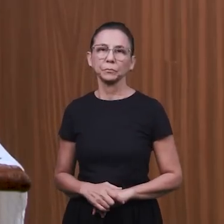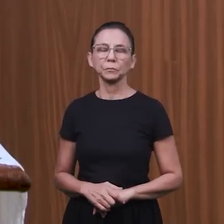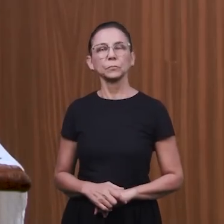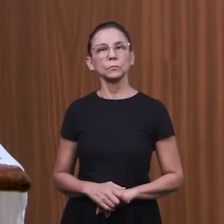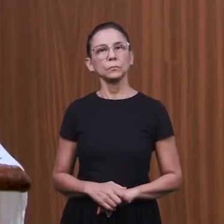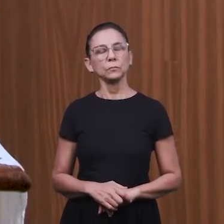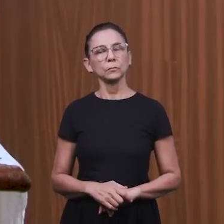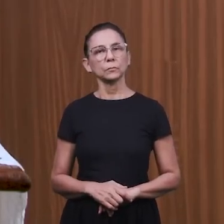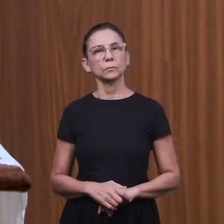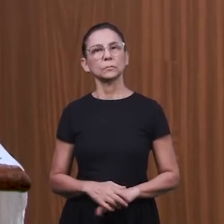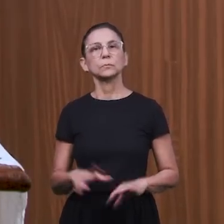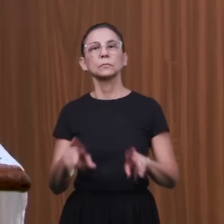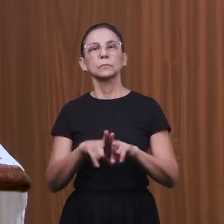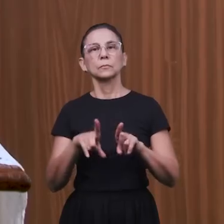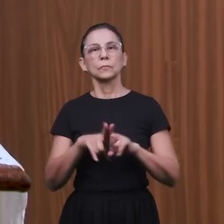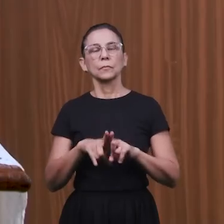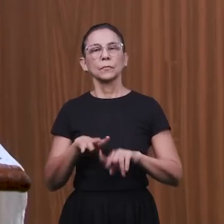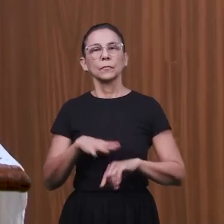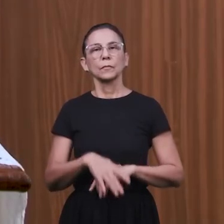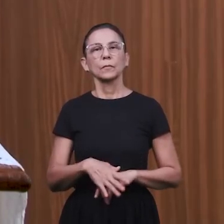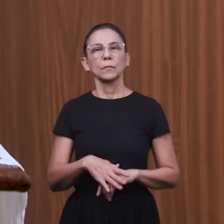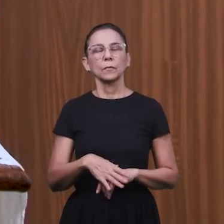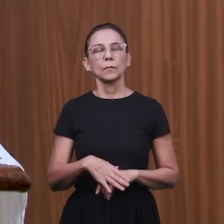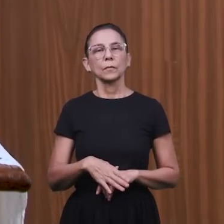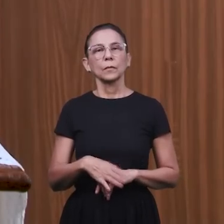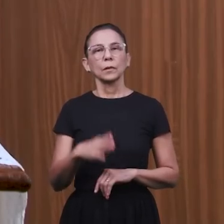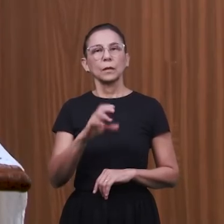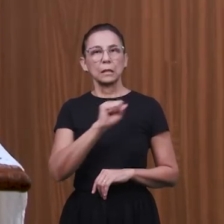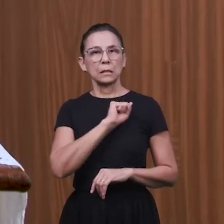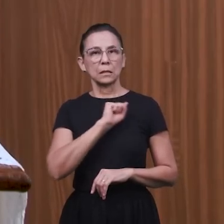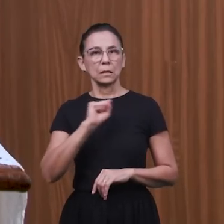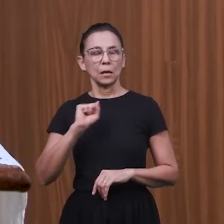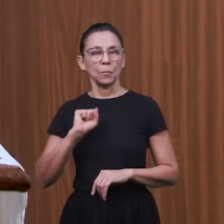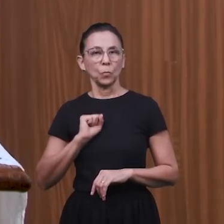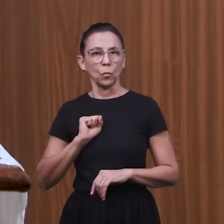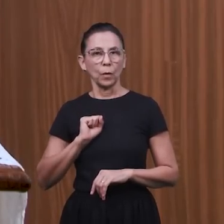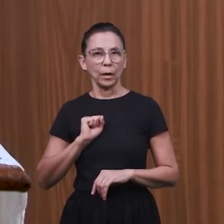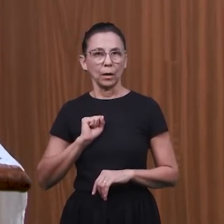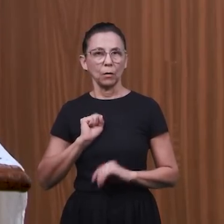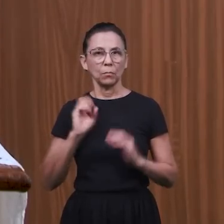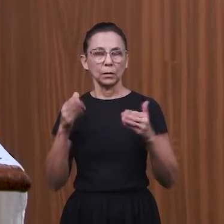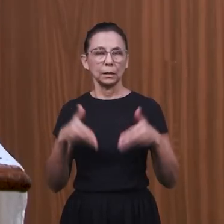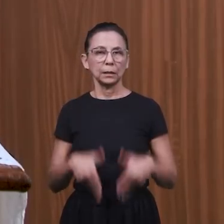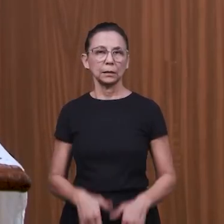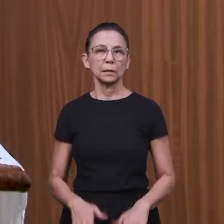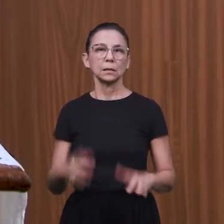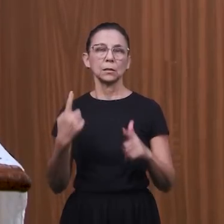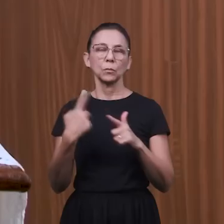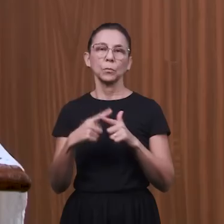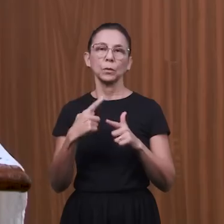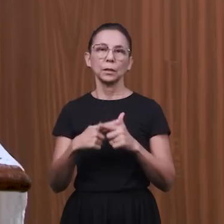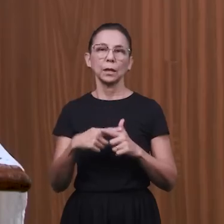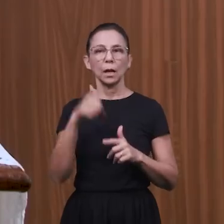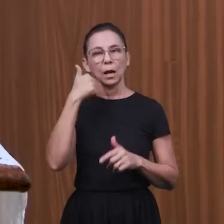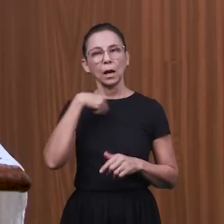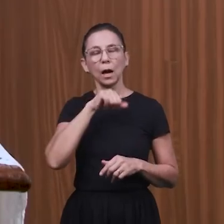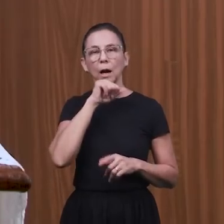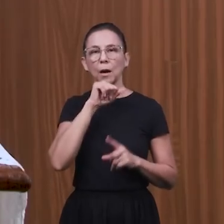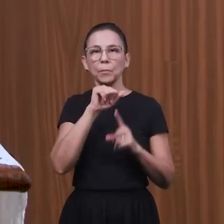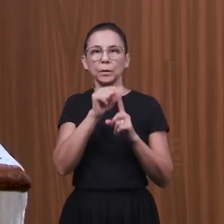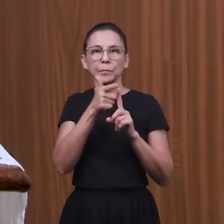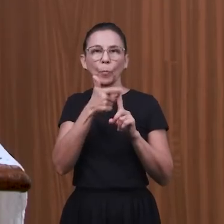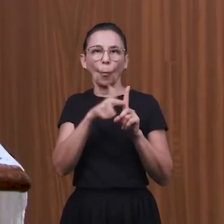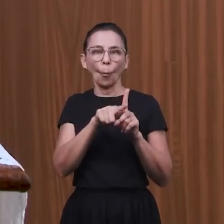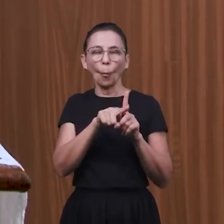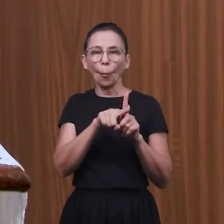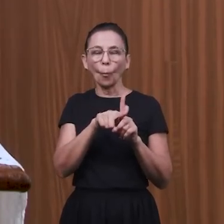Samuel também, nascido a partir de um clamor. A sua mãe era estéril. Jesus é o resultado do clamor do homem, não de um rei